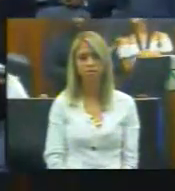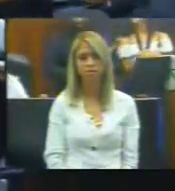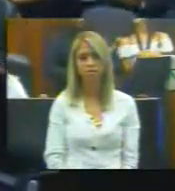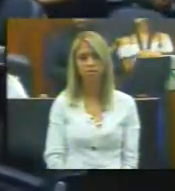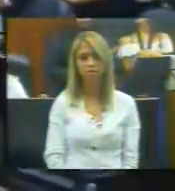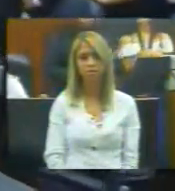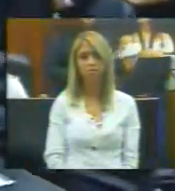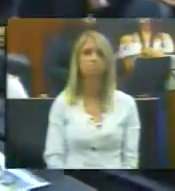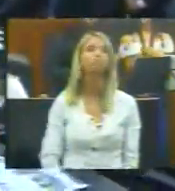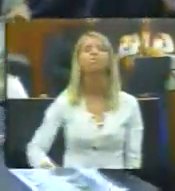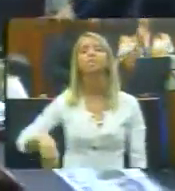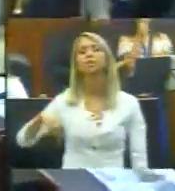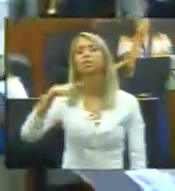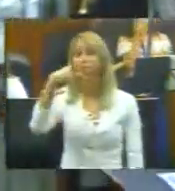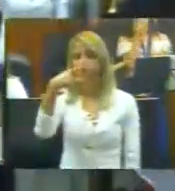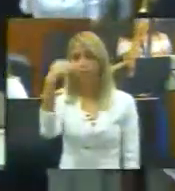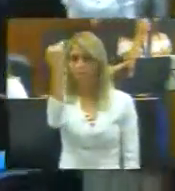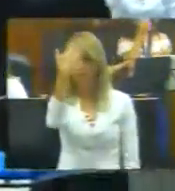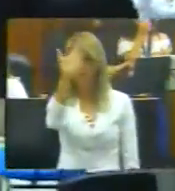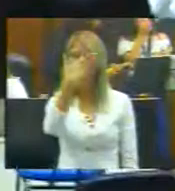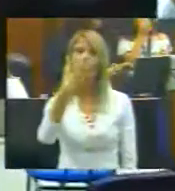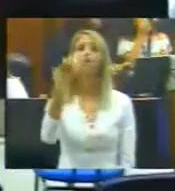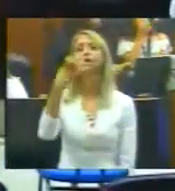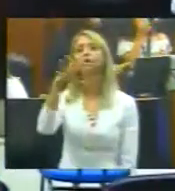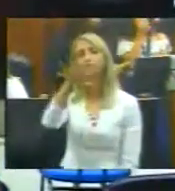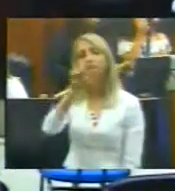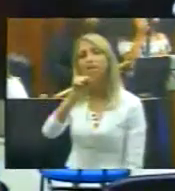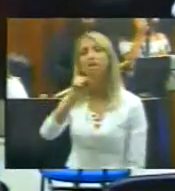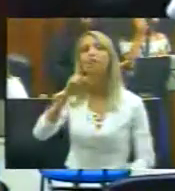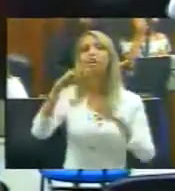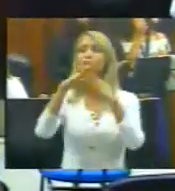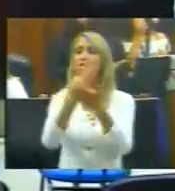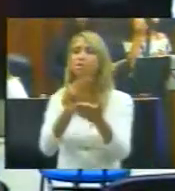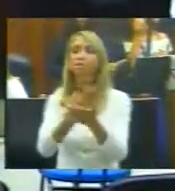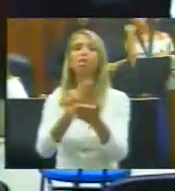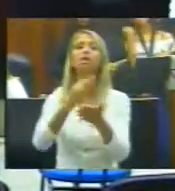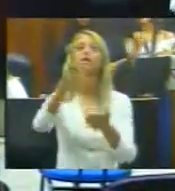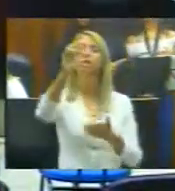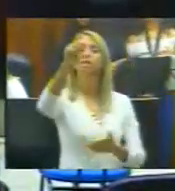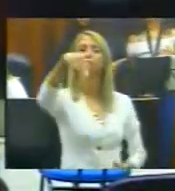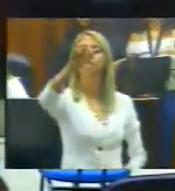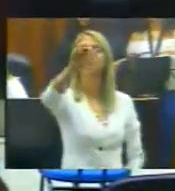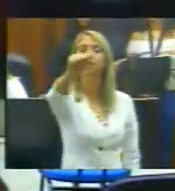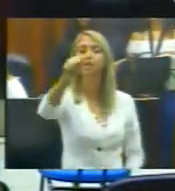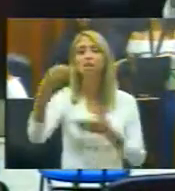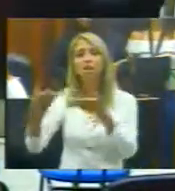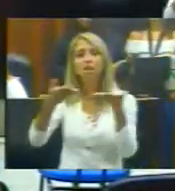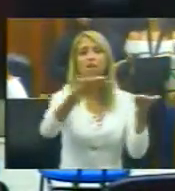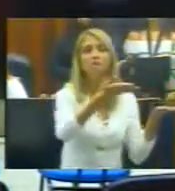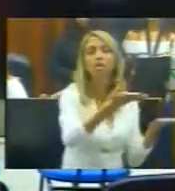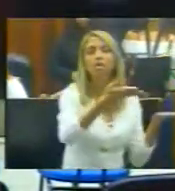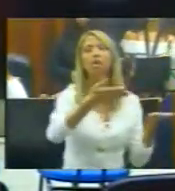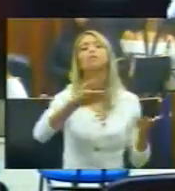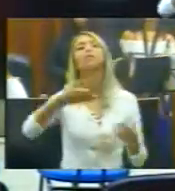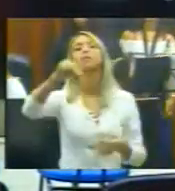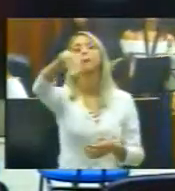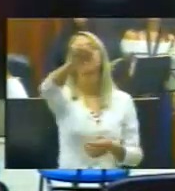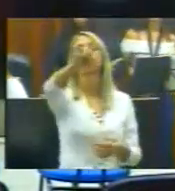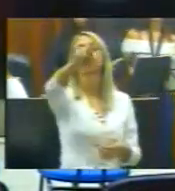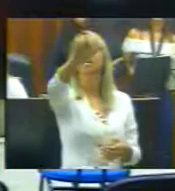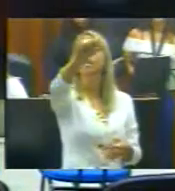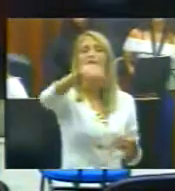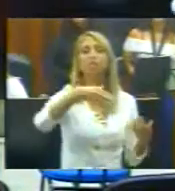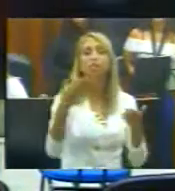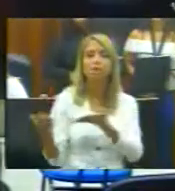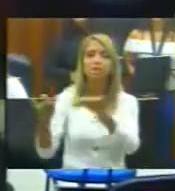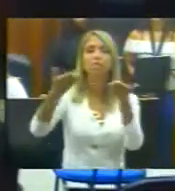Senhor presidente, quero convidar também da Escola Municipal Tânia Maria Gomes Dávila, parlamentar Maiara Libardi de